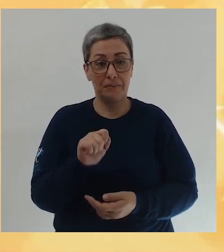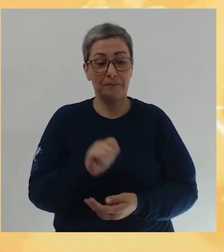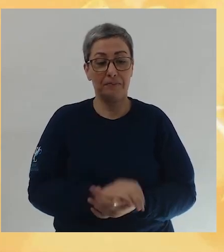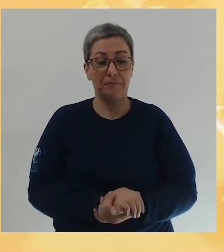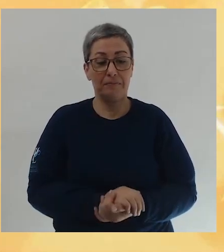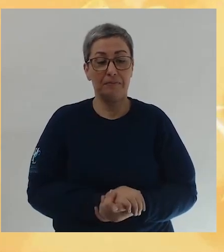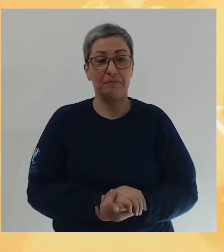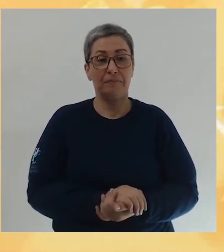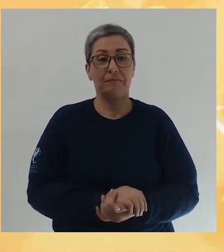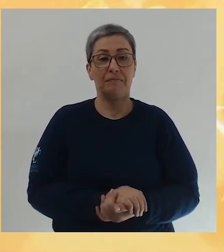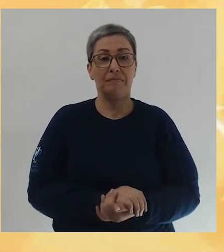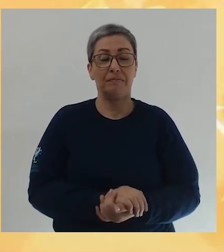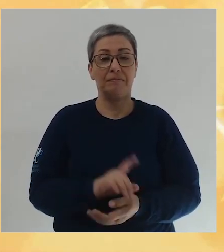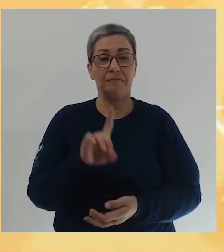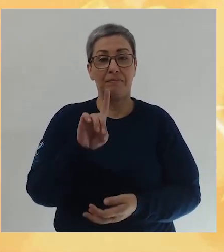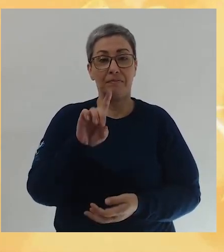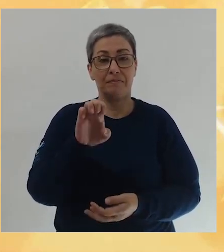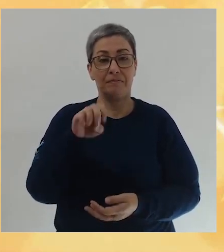pindaíba,